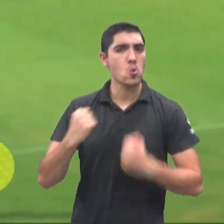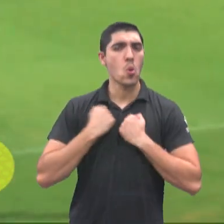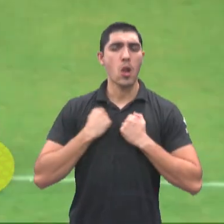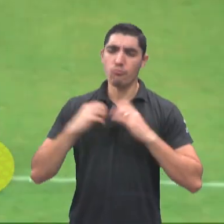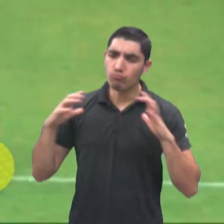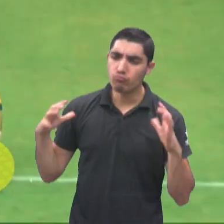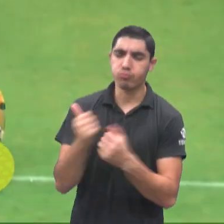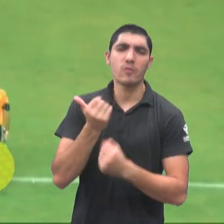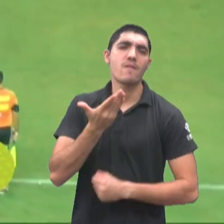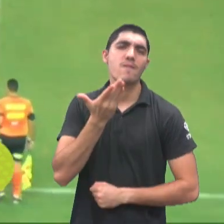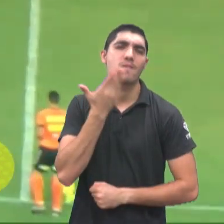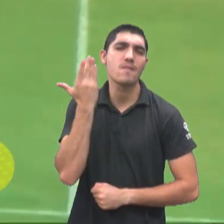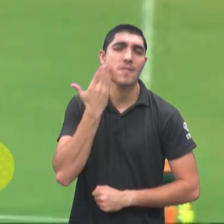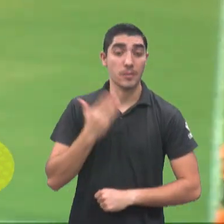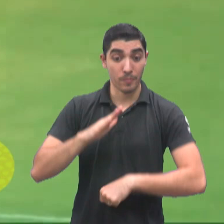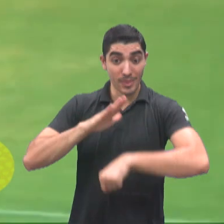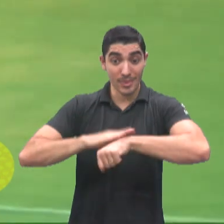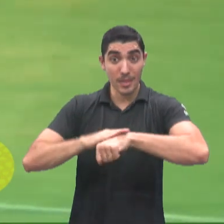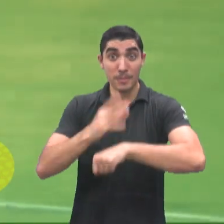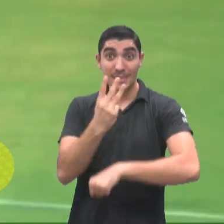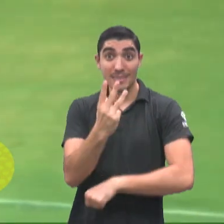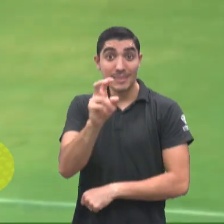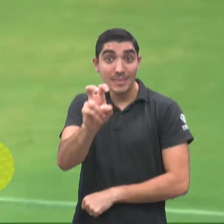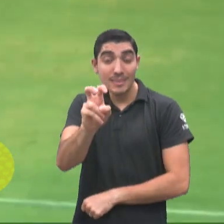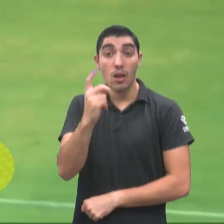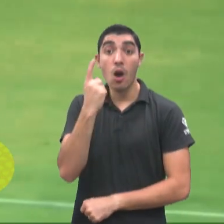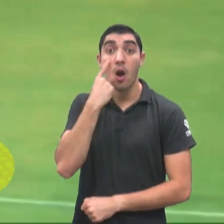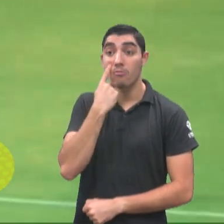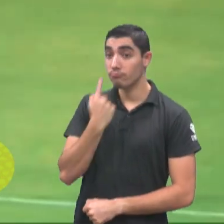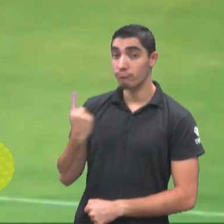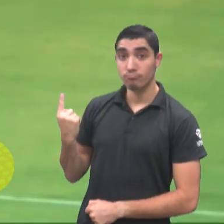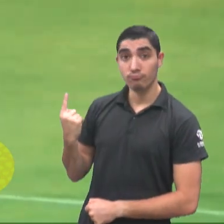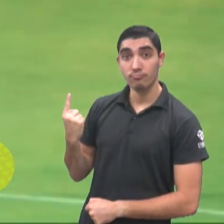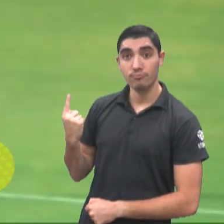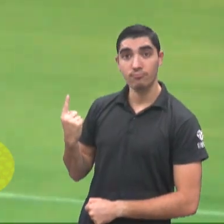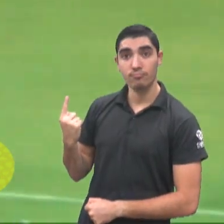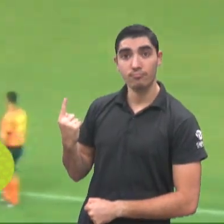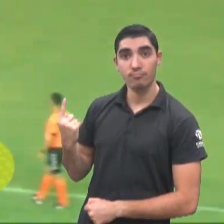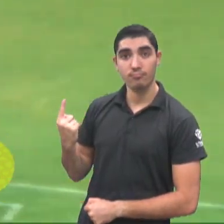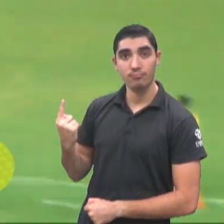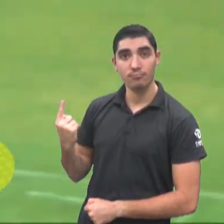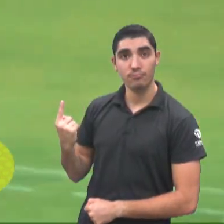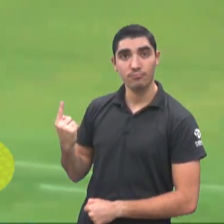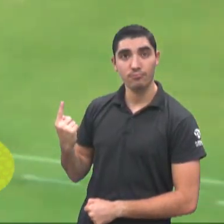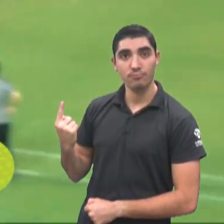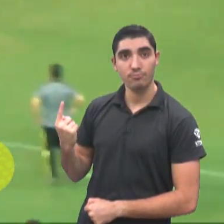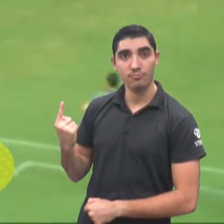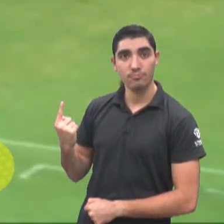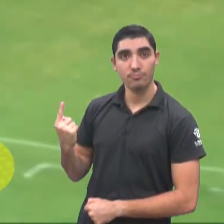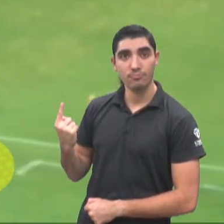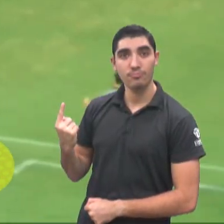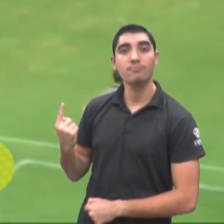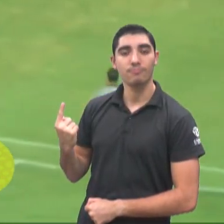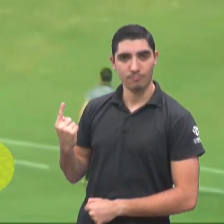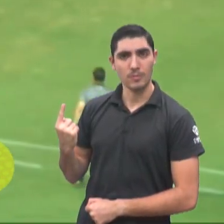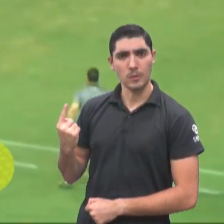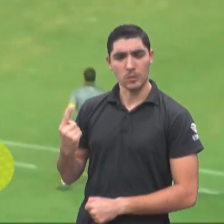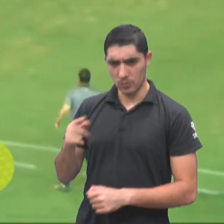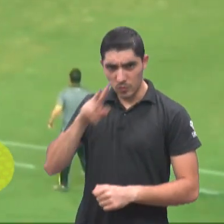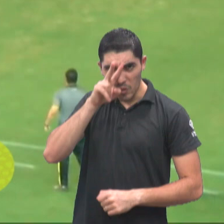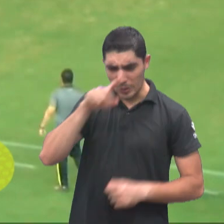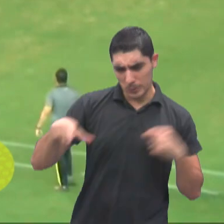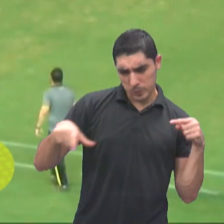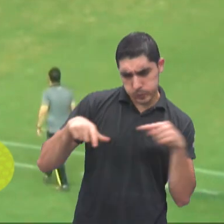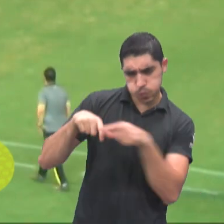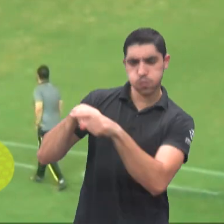defesa de Luan. Aos 35, Kevin recebeu na intermediária, viu o clarão e arriscou. A bola saiu forte, mas sem perigo para o